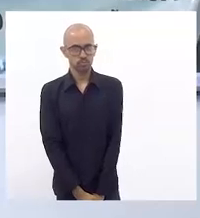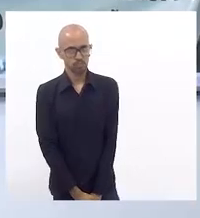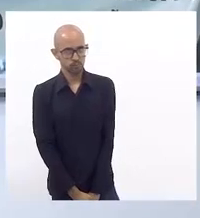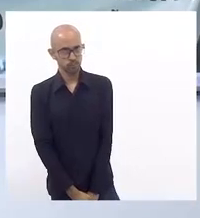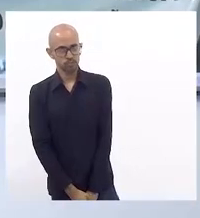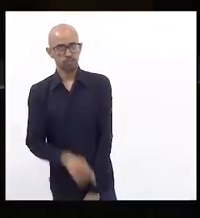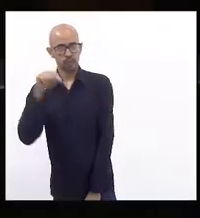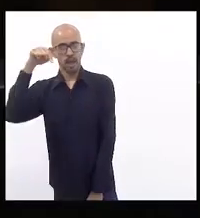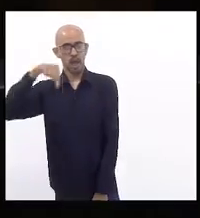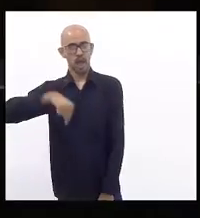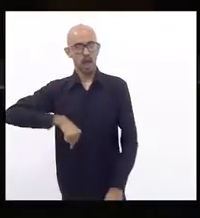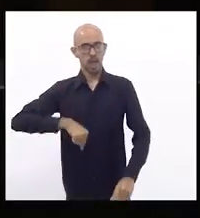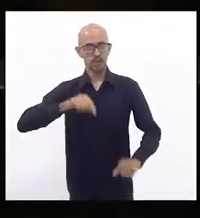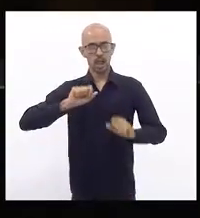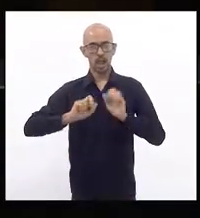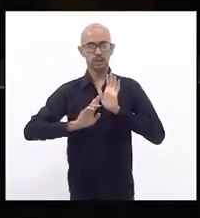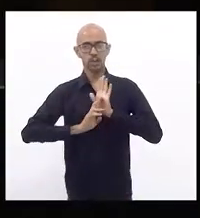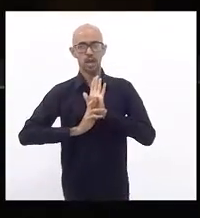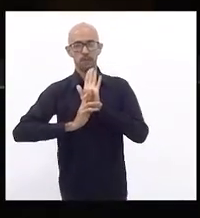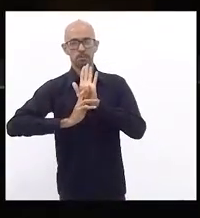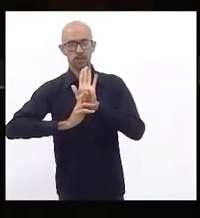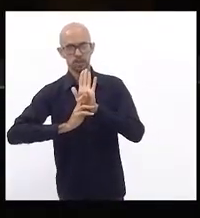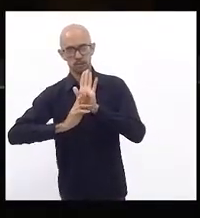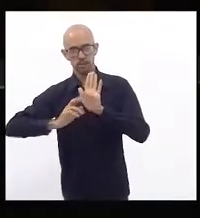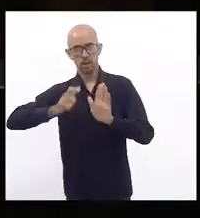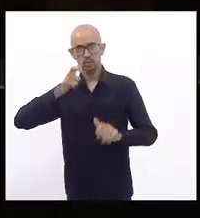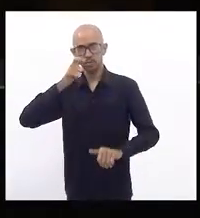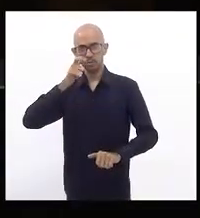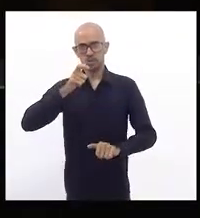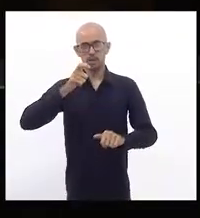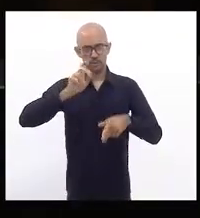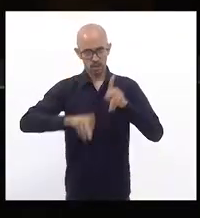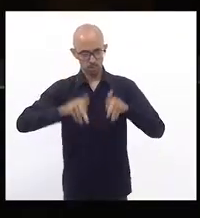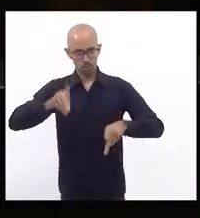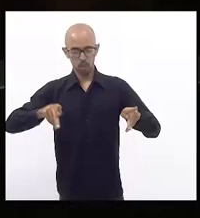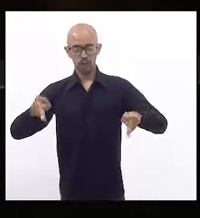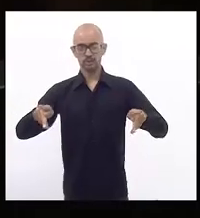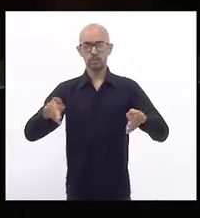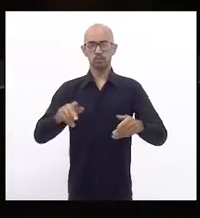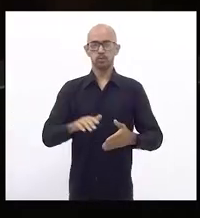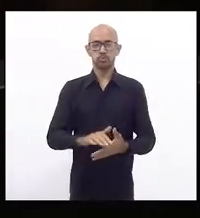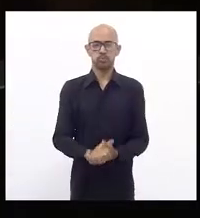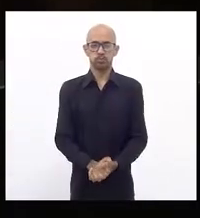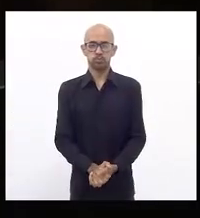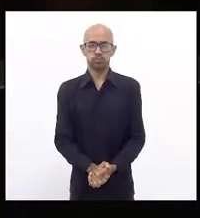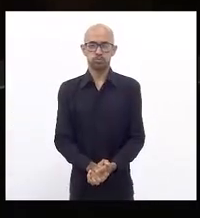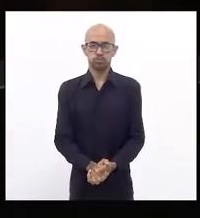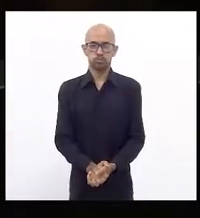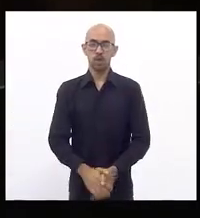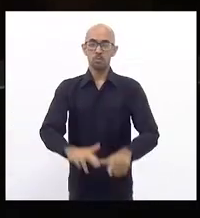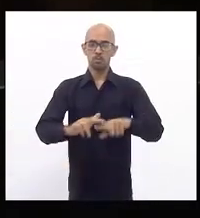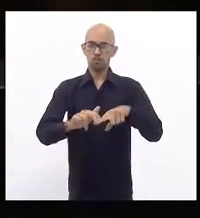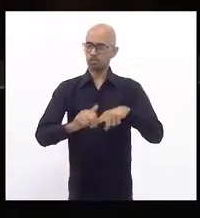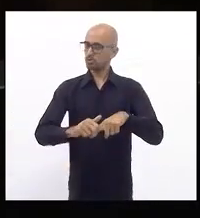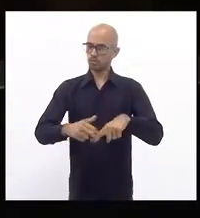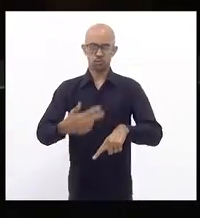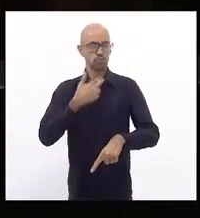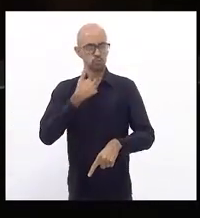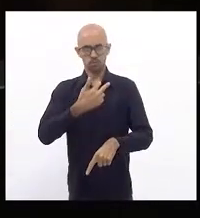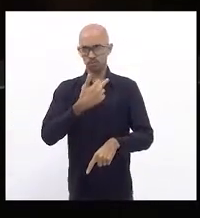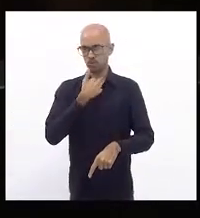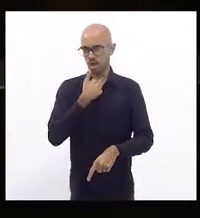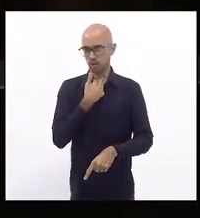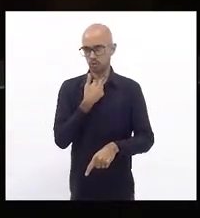Esta casa representa os interesses da população e, como tal, não pode, de